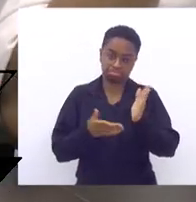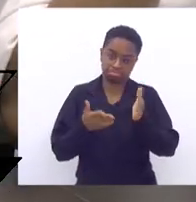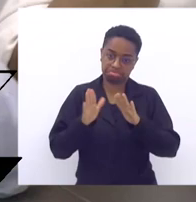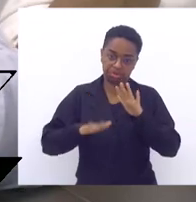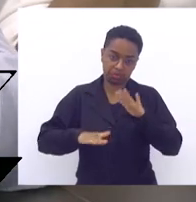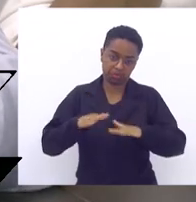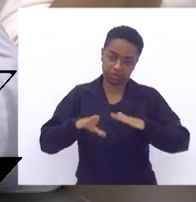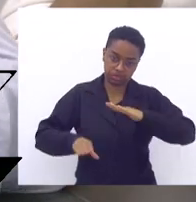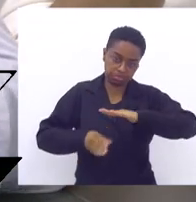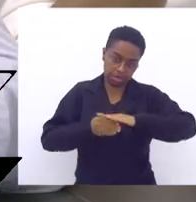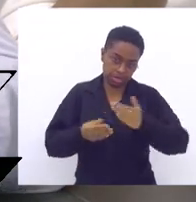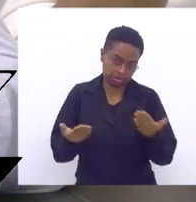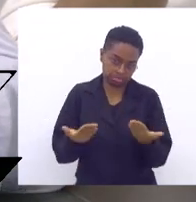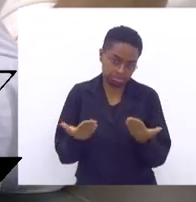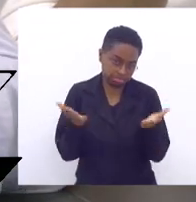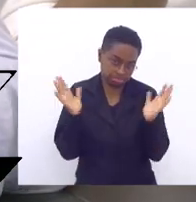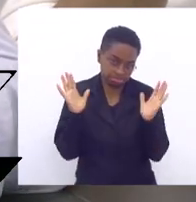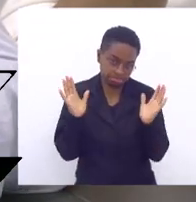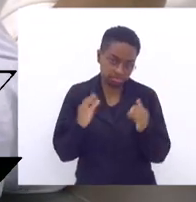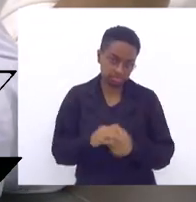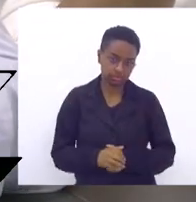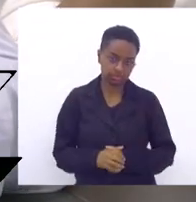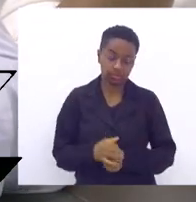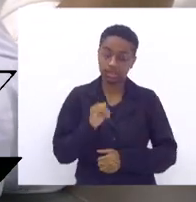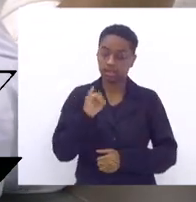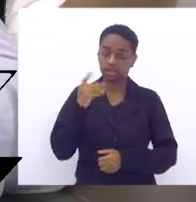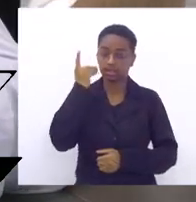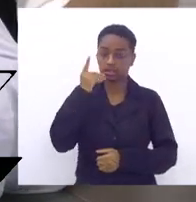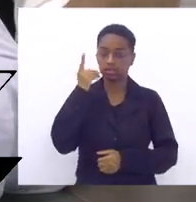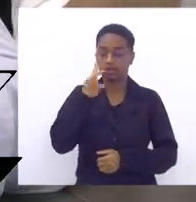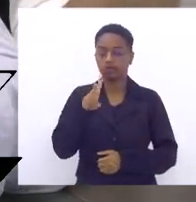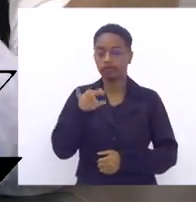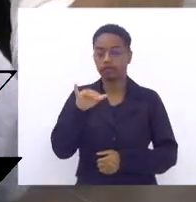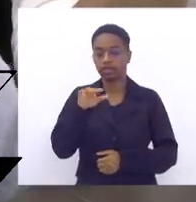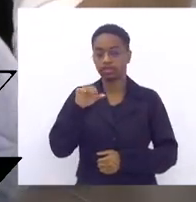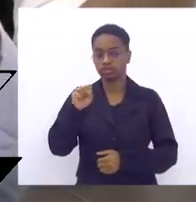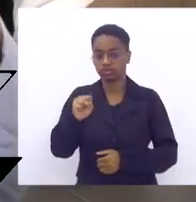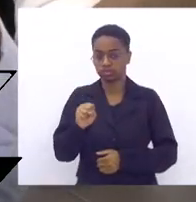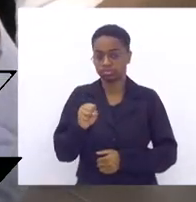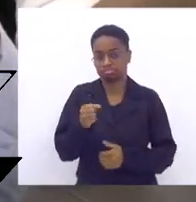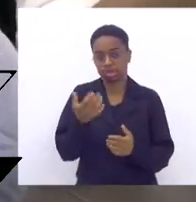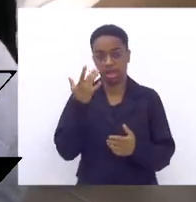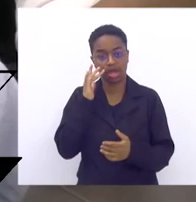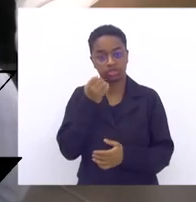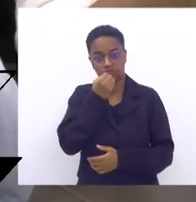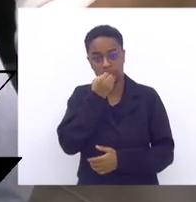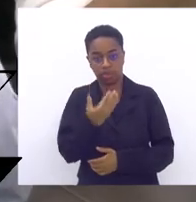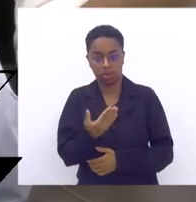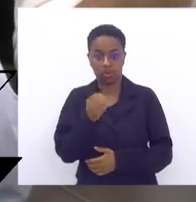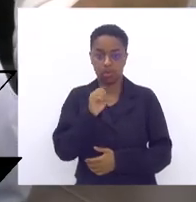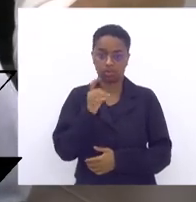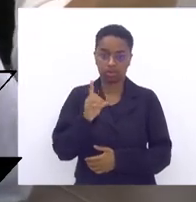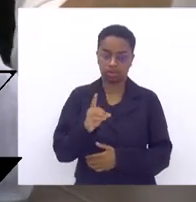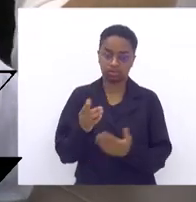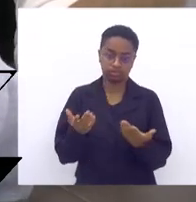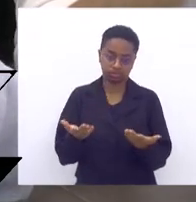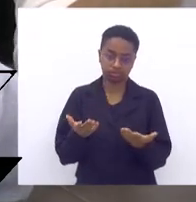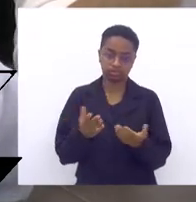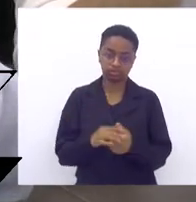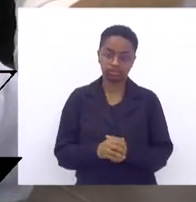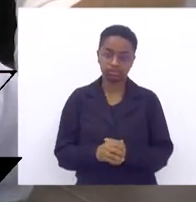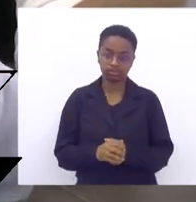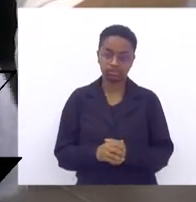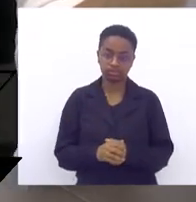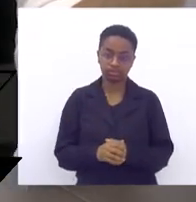emenda agora mesmo, se o deputado Vinícius Cozzolino assim entender e o deputado Carlinhos... Resolução da Anvisa. Nos termos